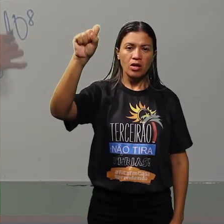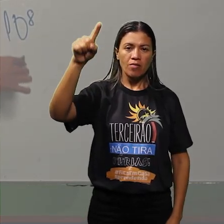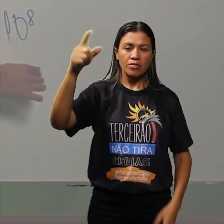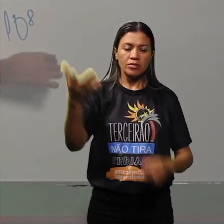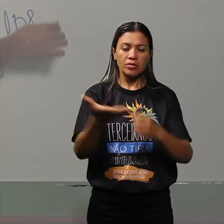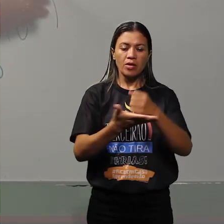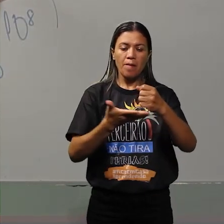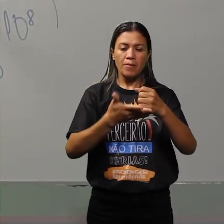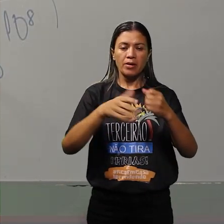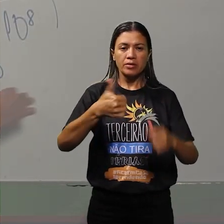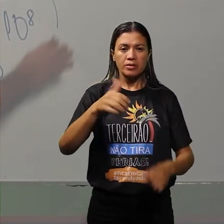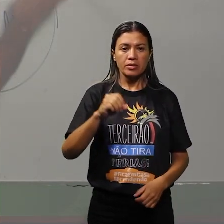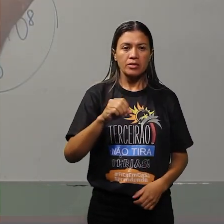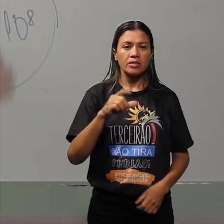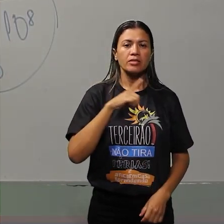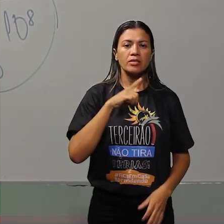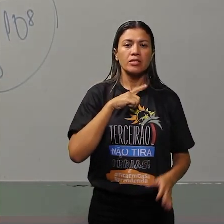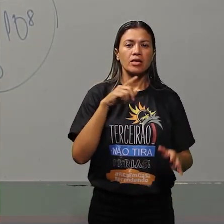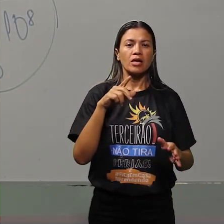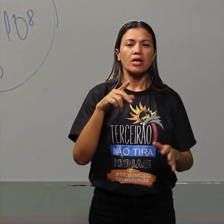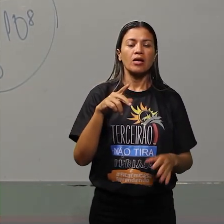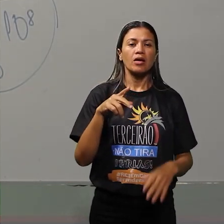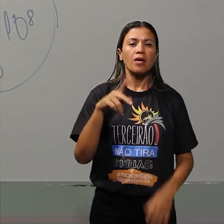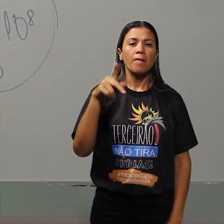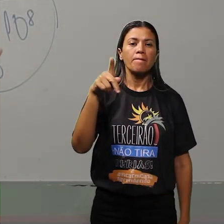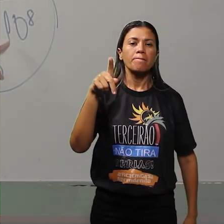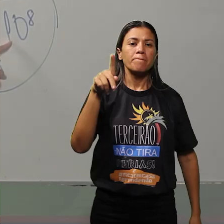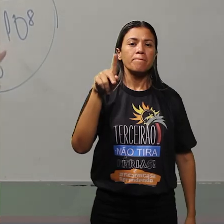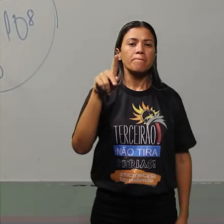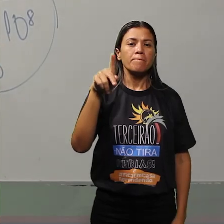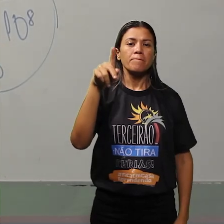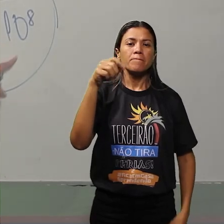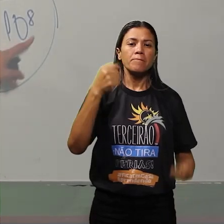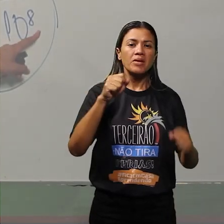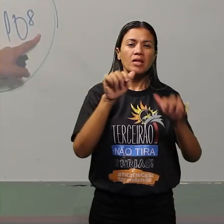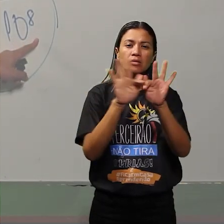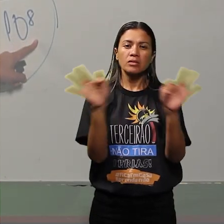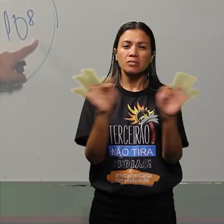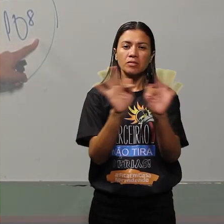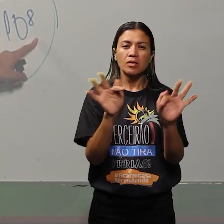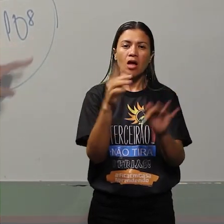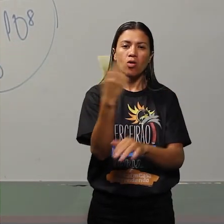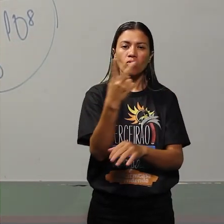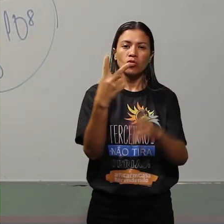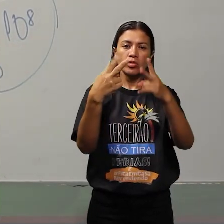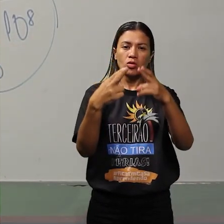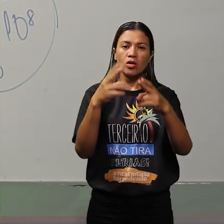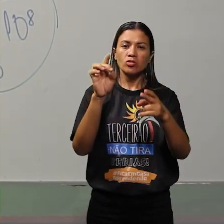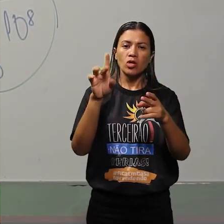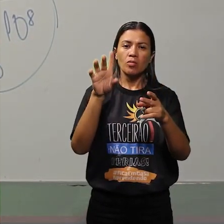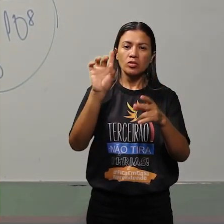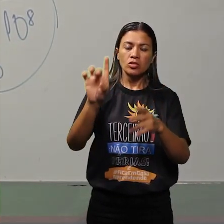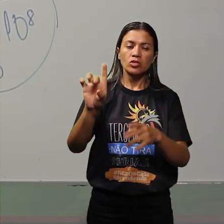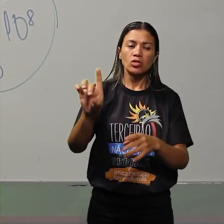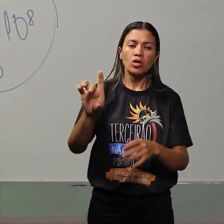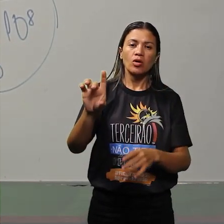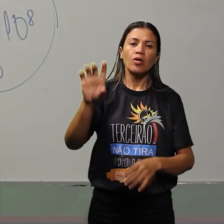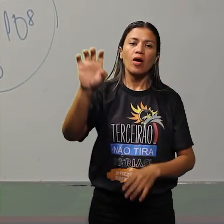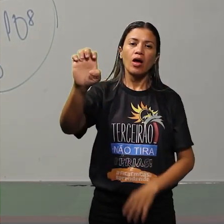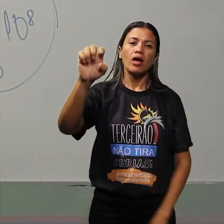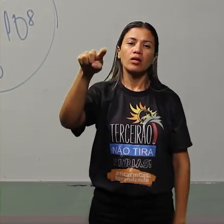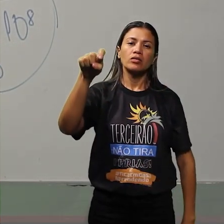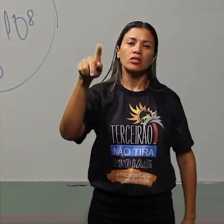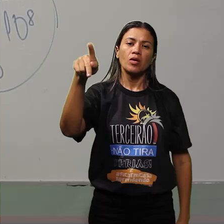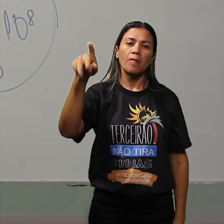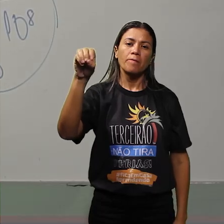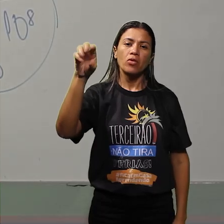10. Isso aqui tem uma propriedade que diz assim, ó, para simplificar, quando esses dois são iguais, sobra só o teu expoente. Ou seja, o teu N, que é o